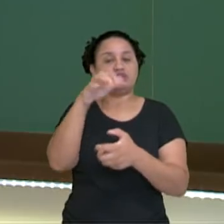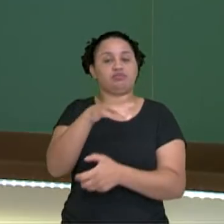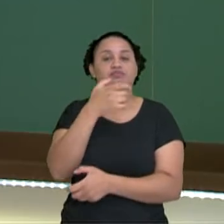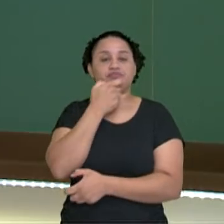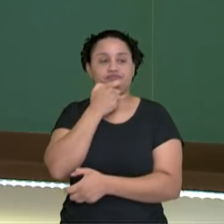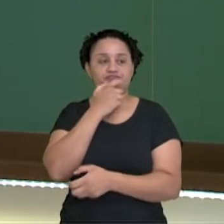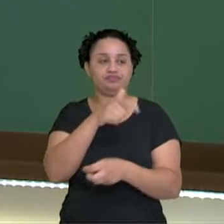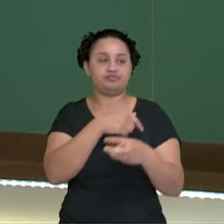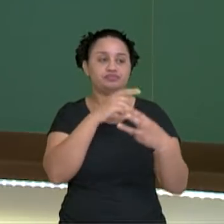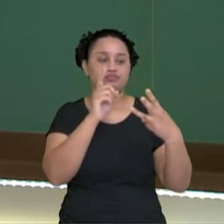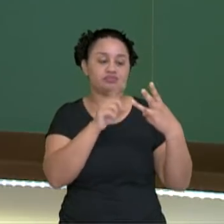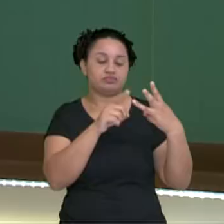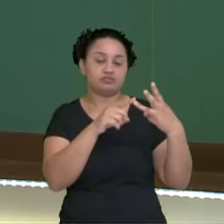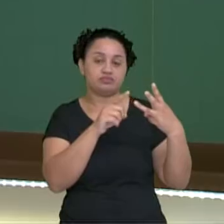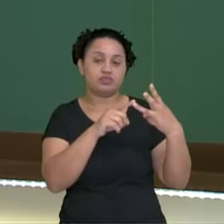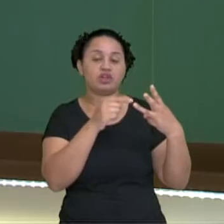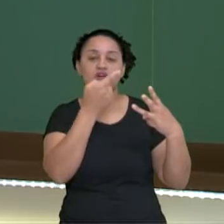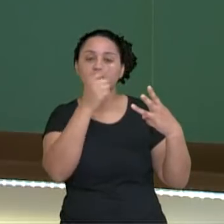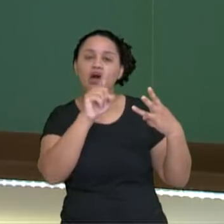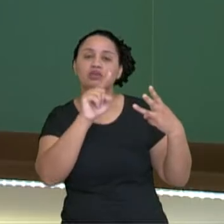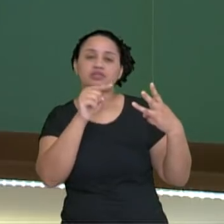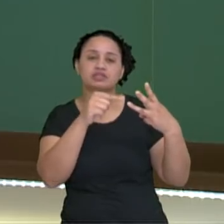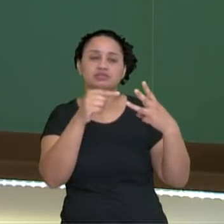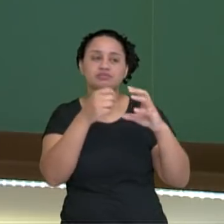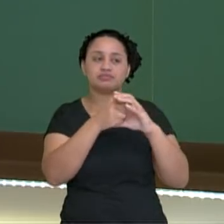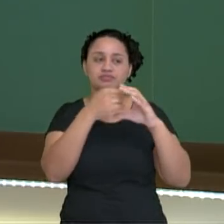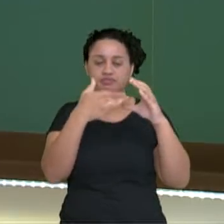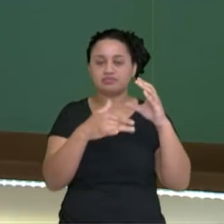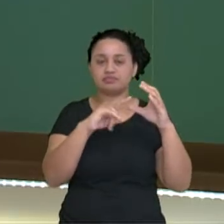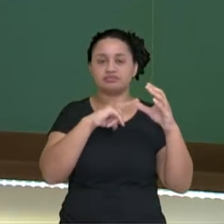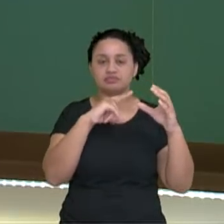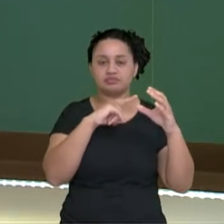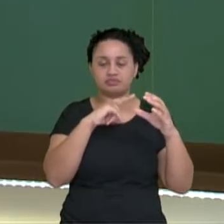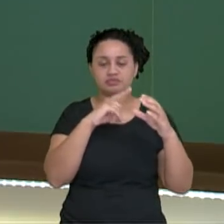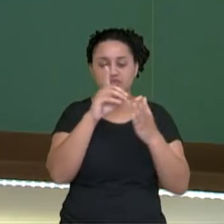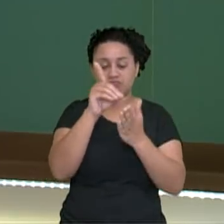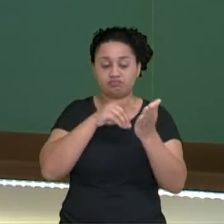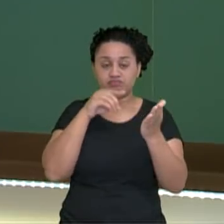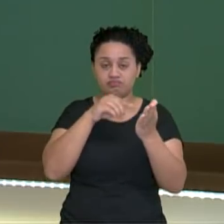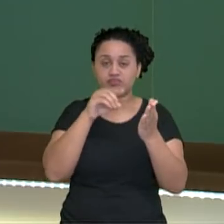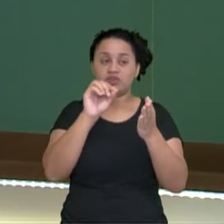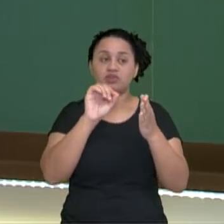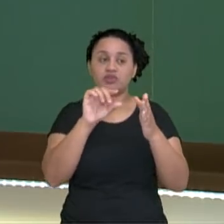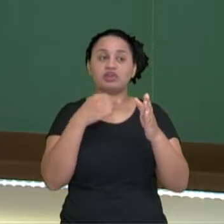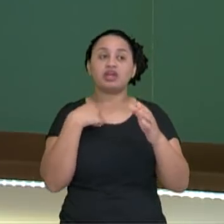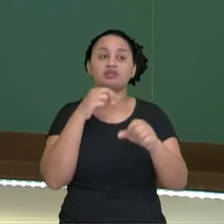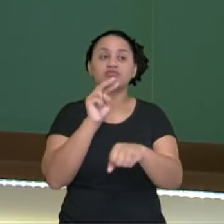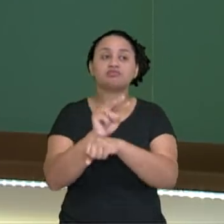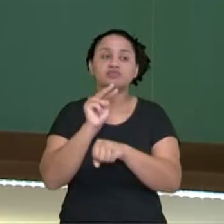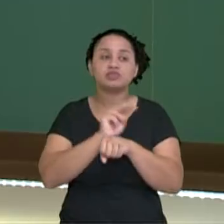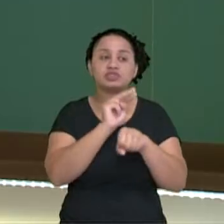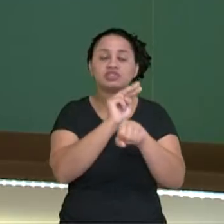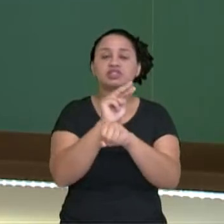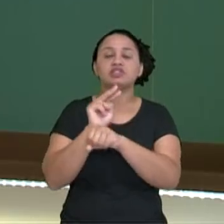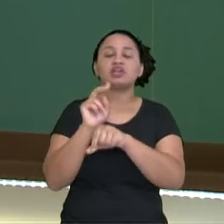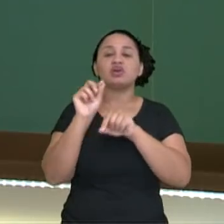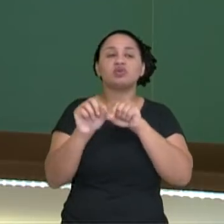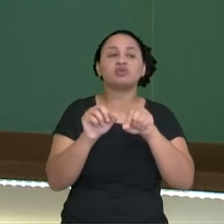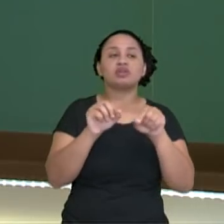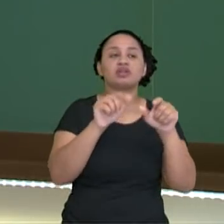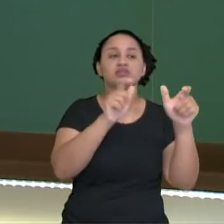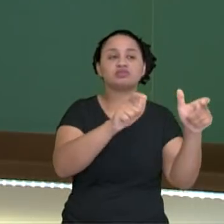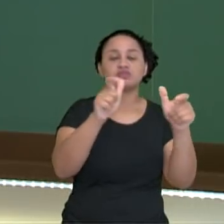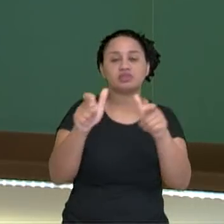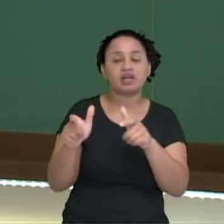Inglaterra. Também, uma outra coisa que se estabelecia dentro da Declaração dos Direitos era a proteção da propriedade e